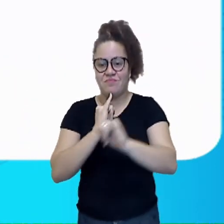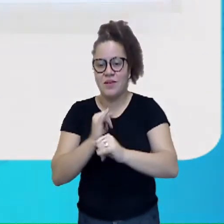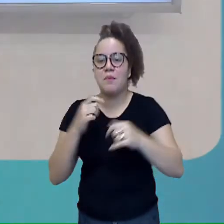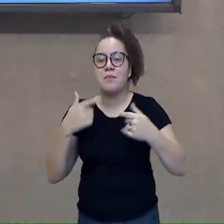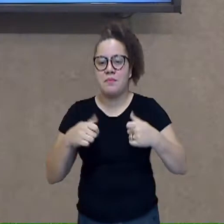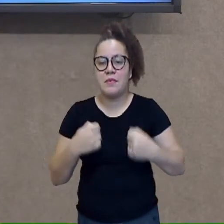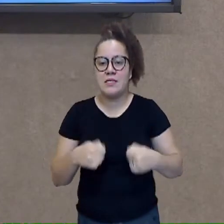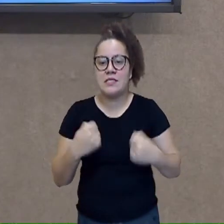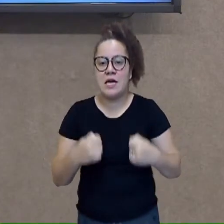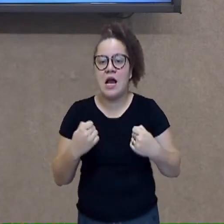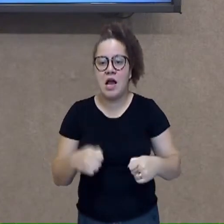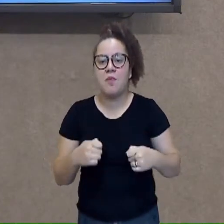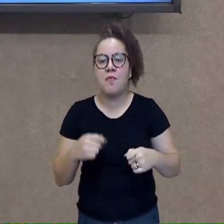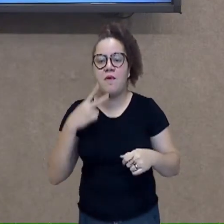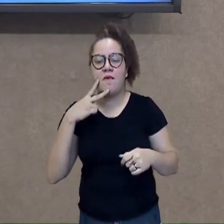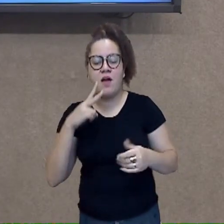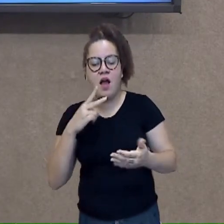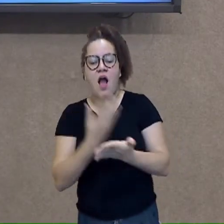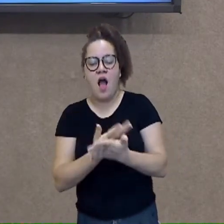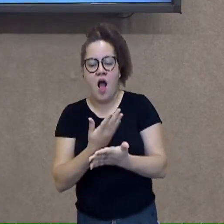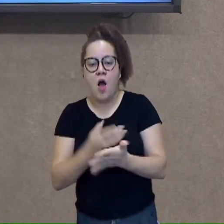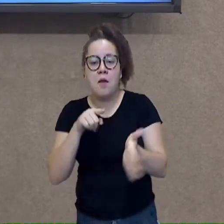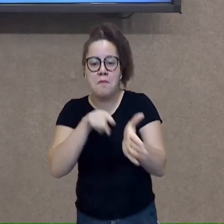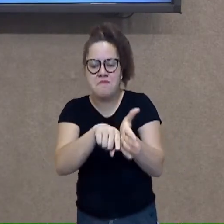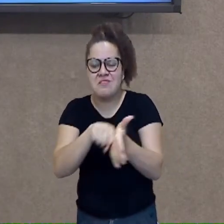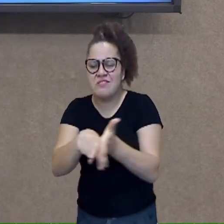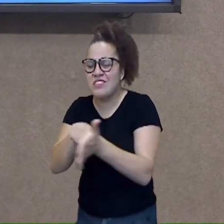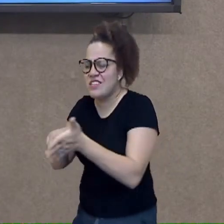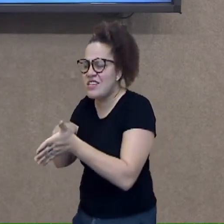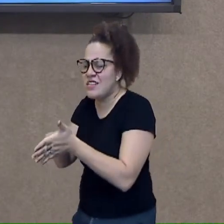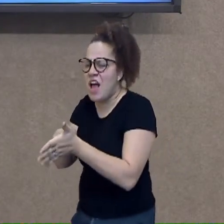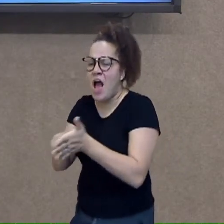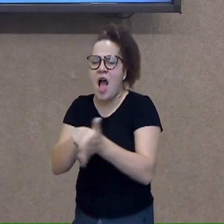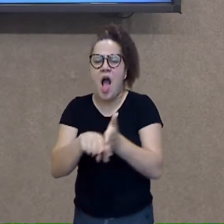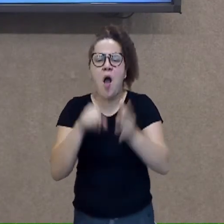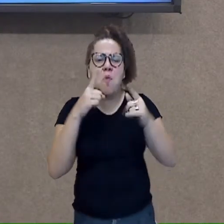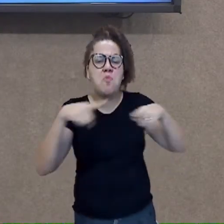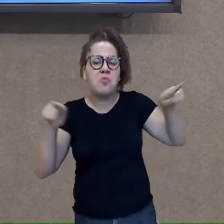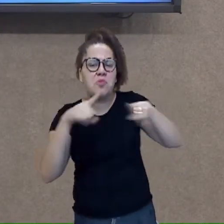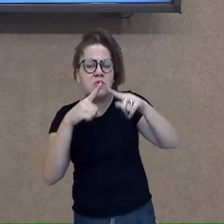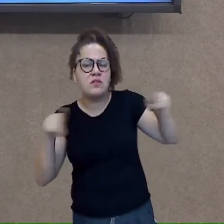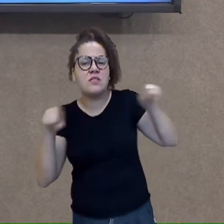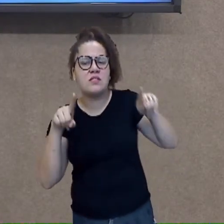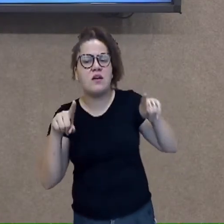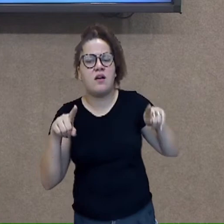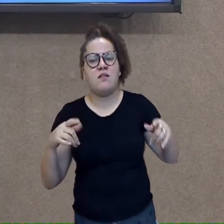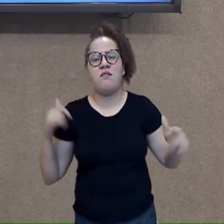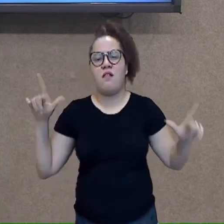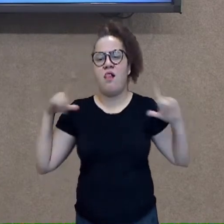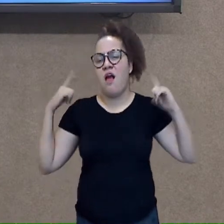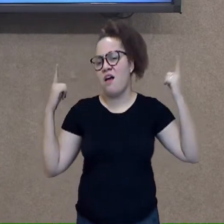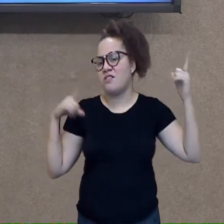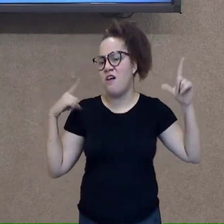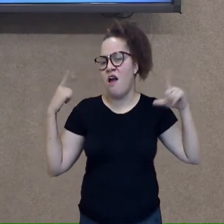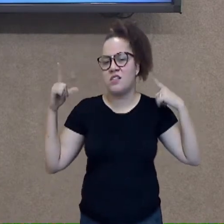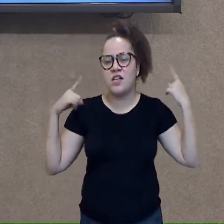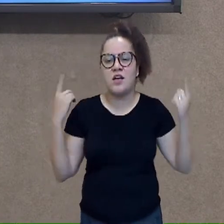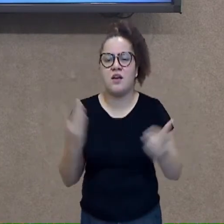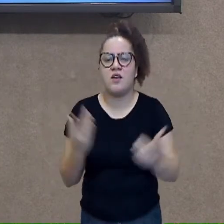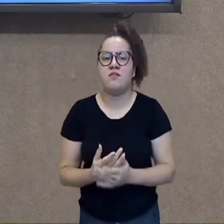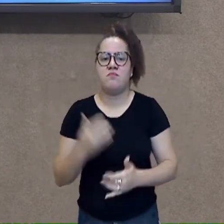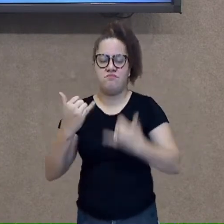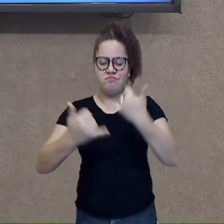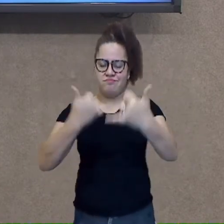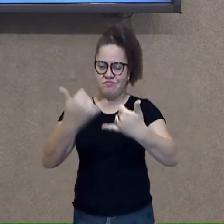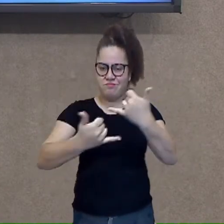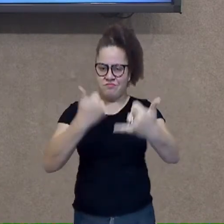as nossas aulas, para fazer pesquisas, pesquisar músicas, como também como lazer, jogos. Então nós temos aí